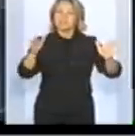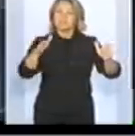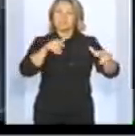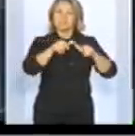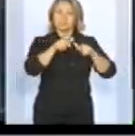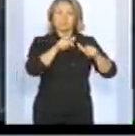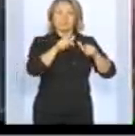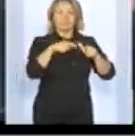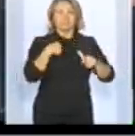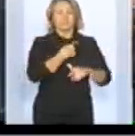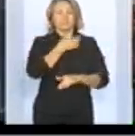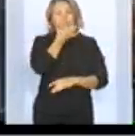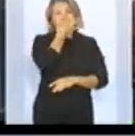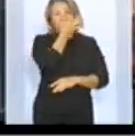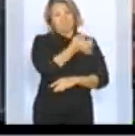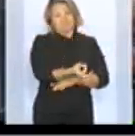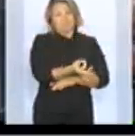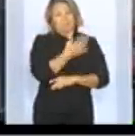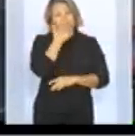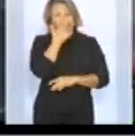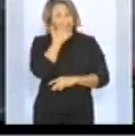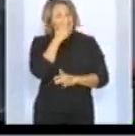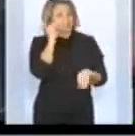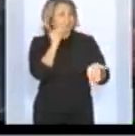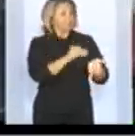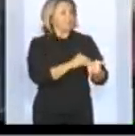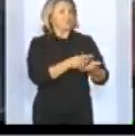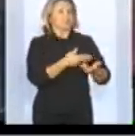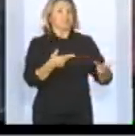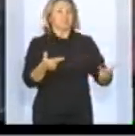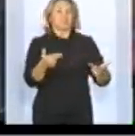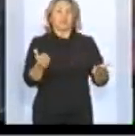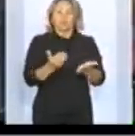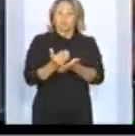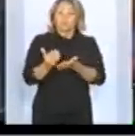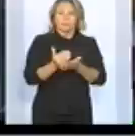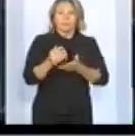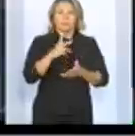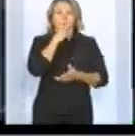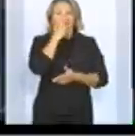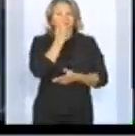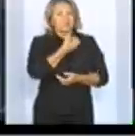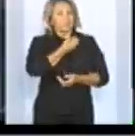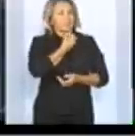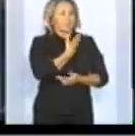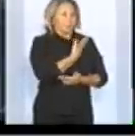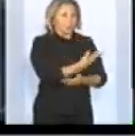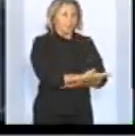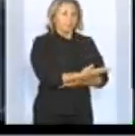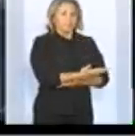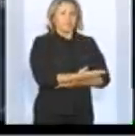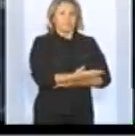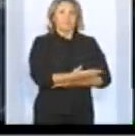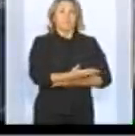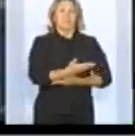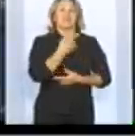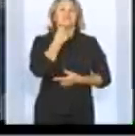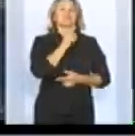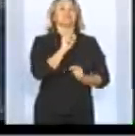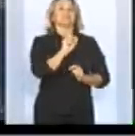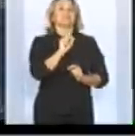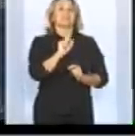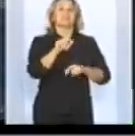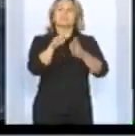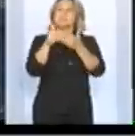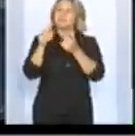na nossa opinião, de forma indiscriminada. A princípio, isso pode parecer bom, a gente chama o nome indiscriminada para chamar